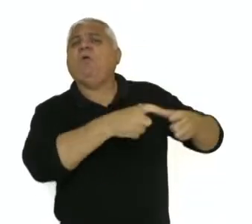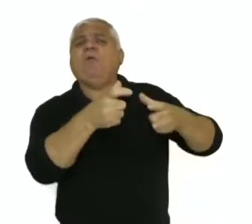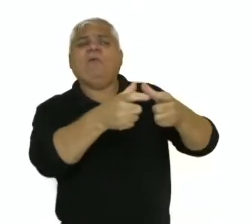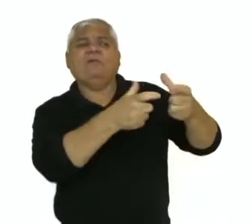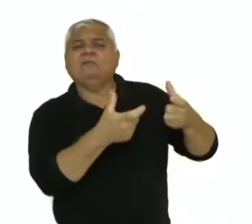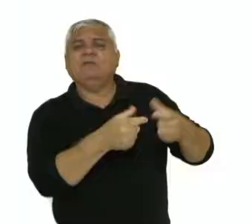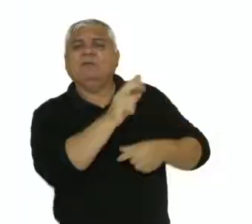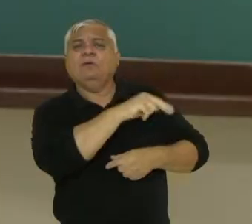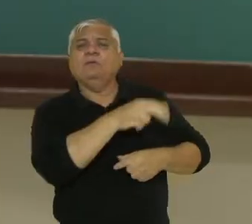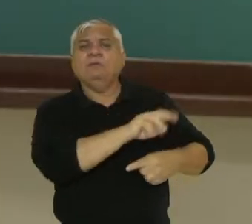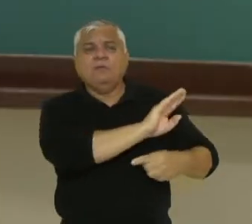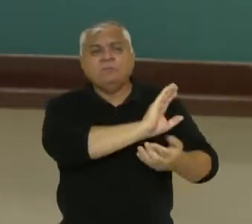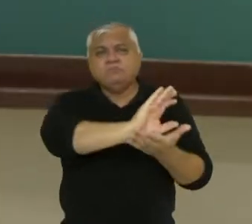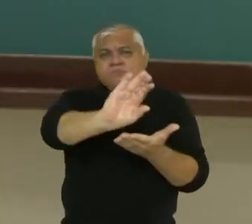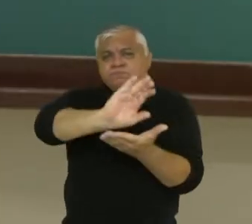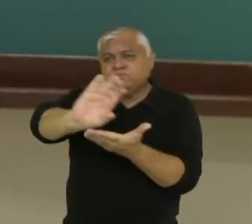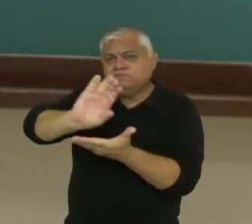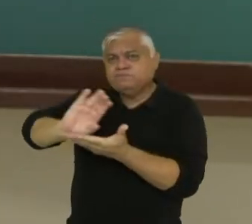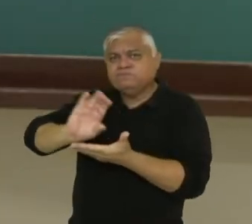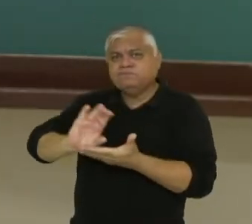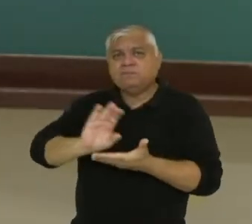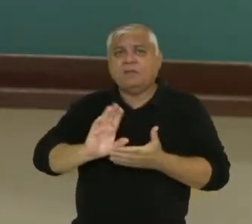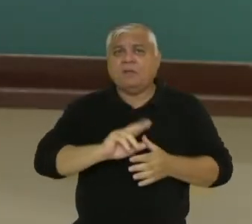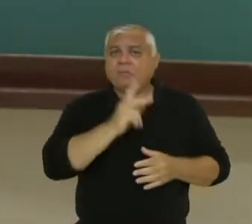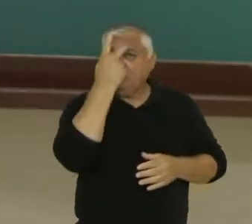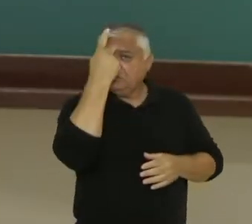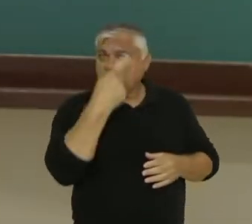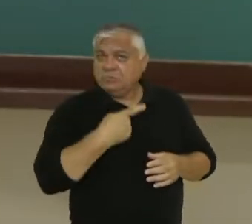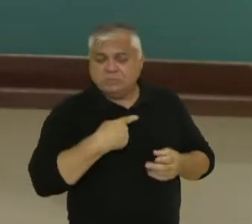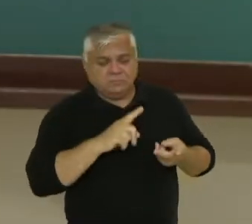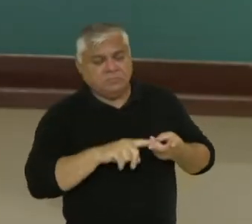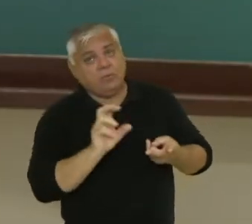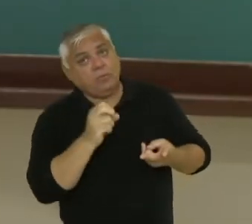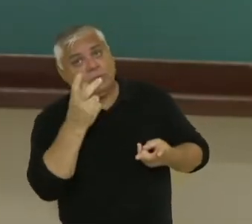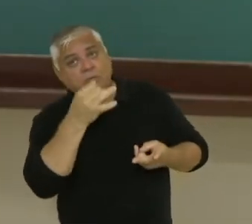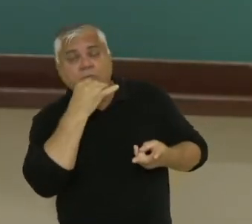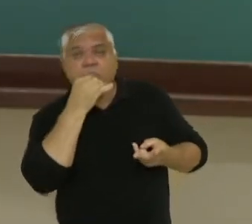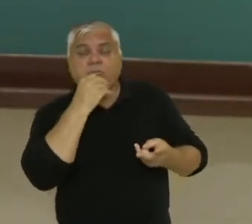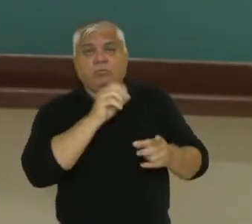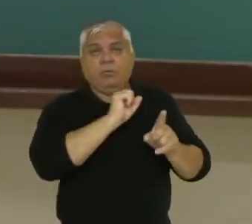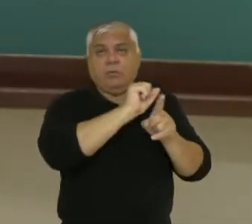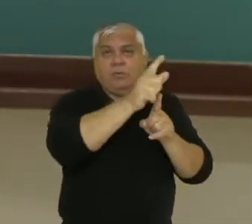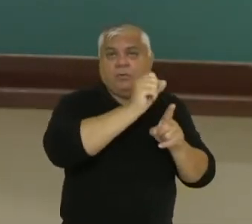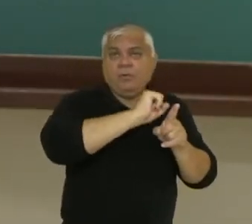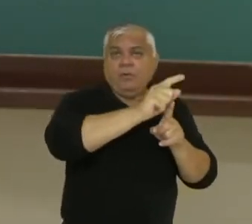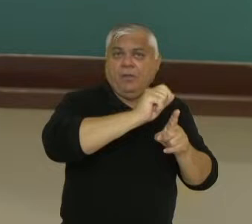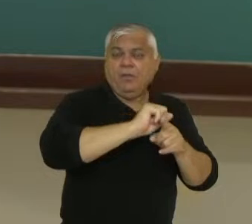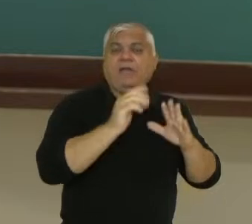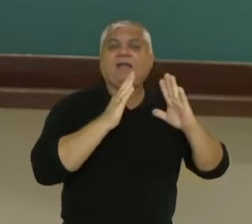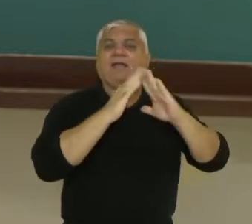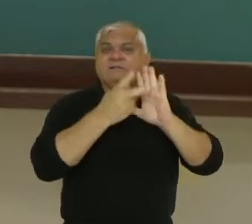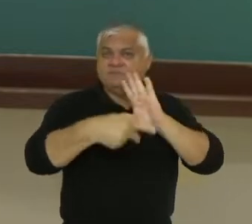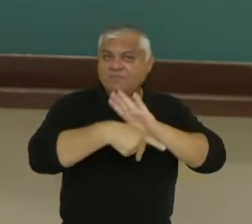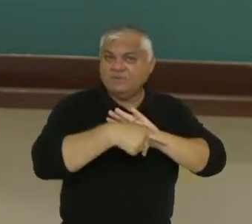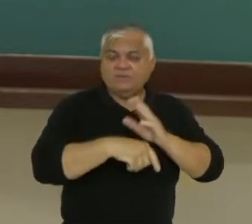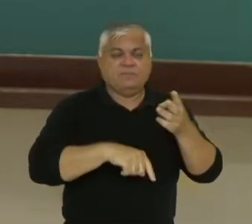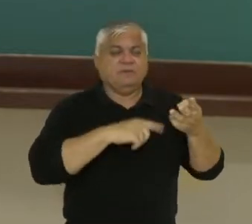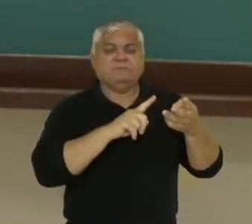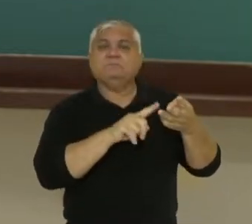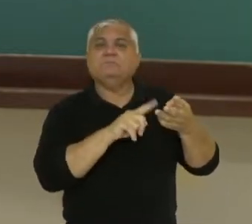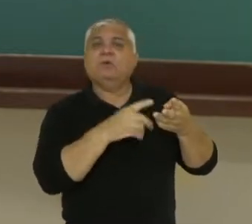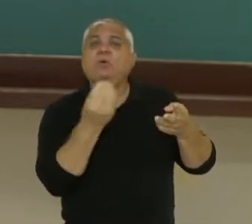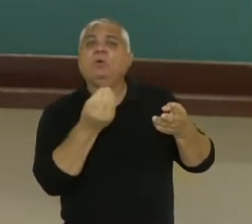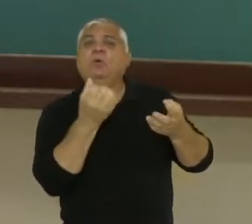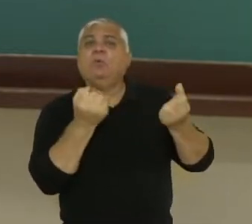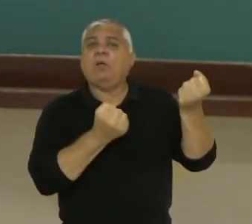o dinheiro, seja no crédito pessoal, seja para nós financiarmos a nossa casa própria, financiarmos